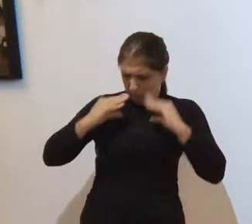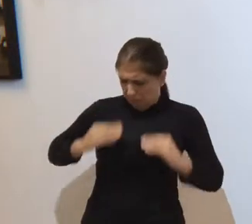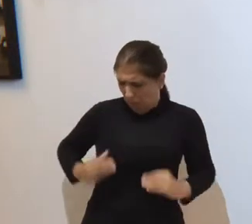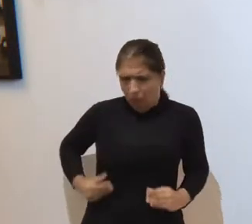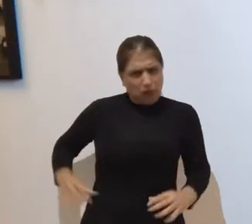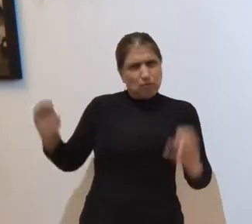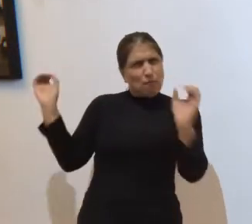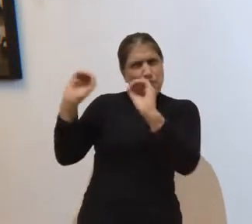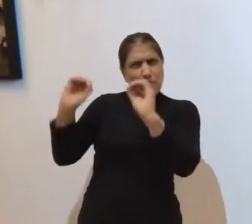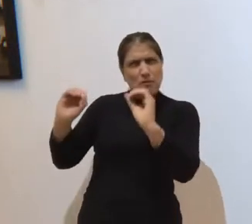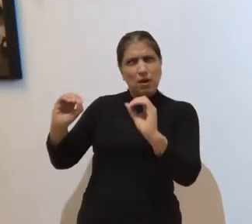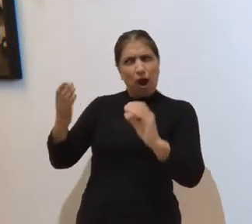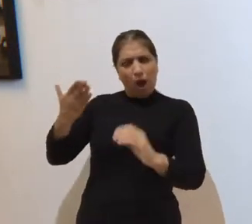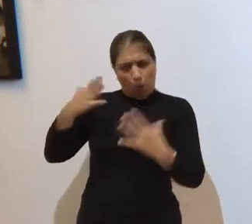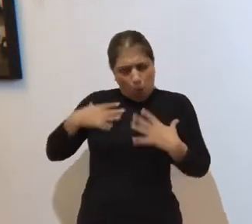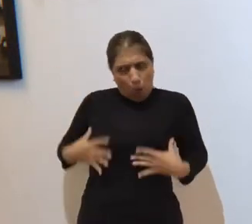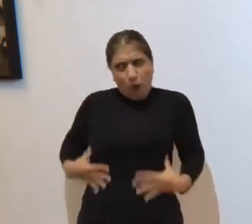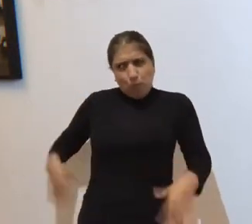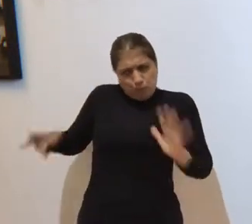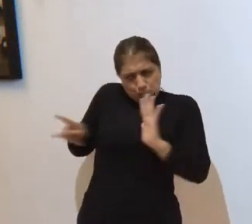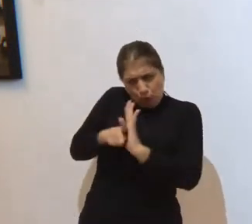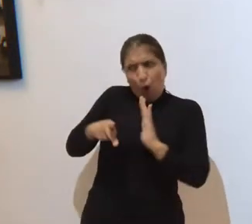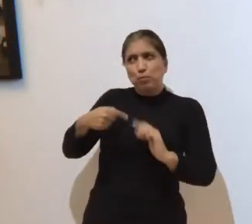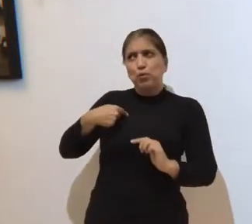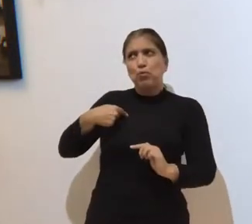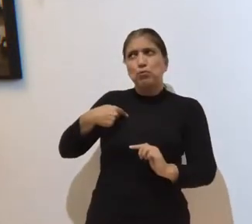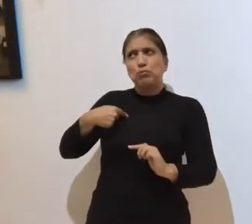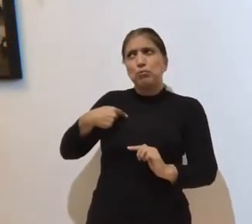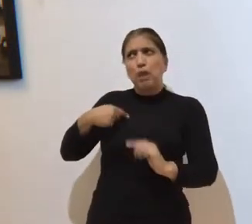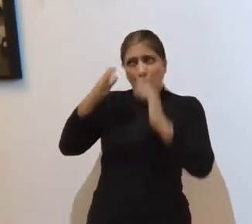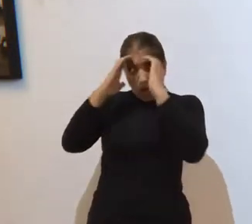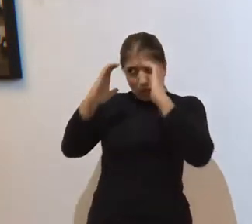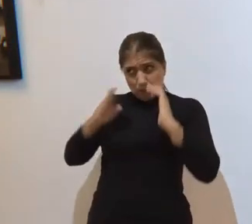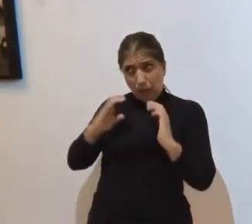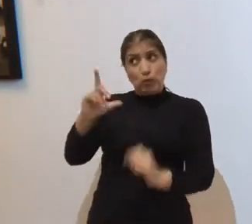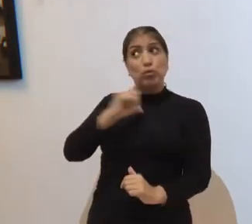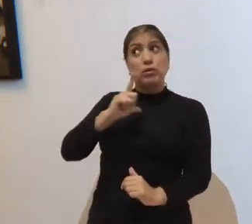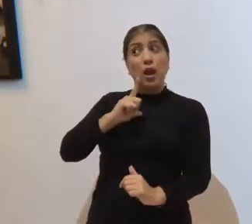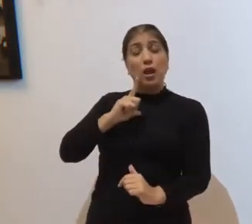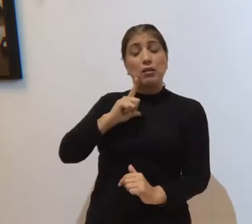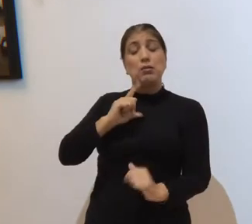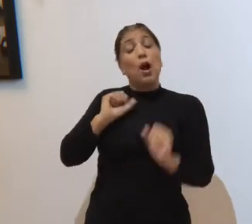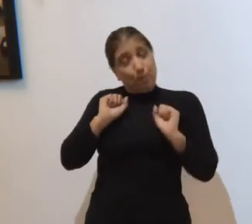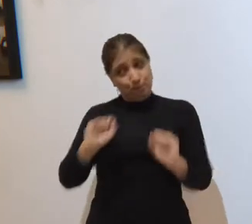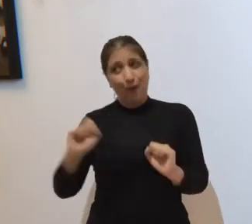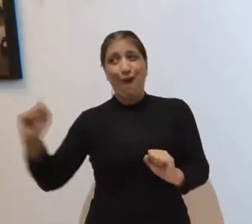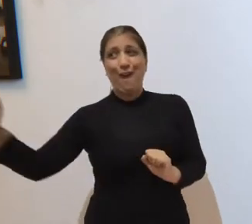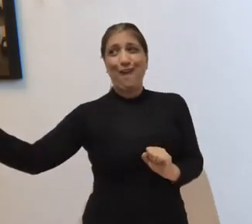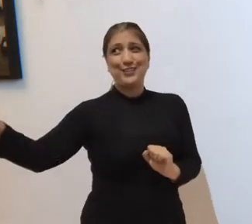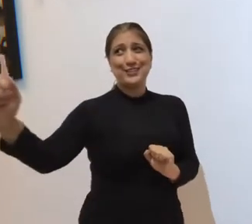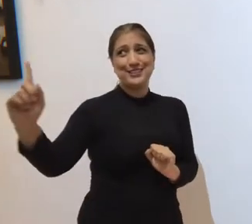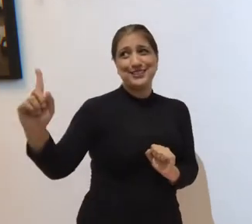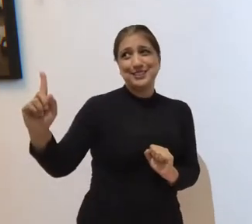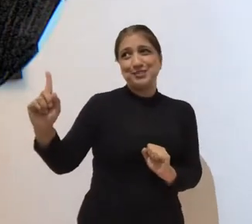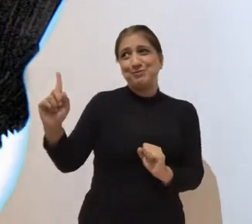mexe comigo, o meu corpo é meu abrigo. Só quem me tem respeito é que pode se aproximar.